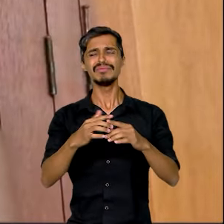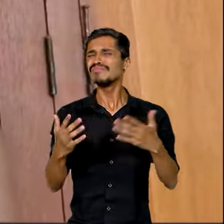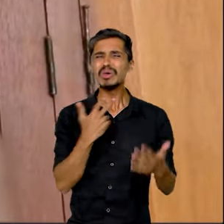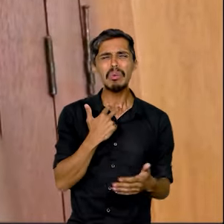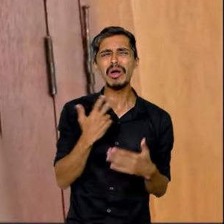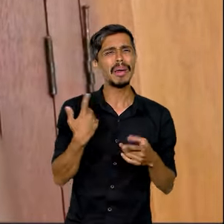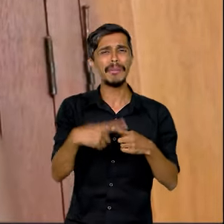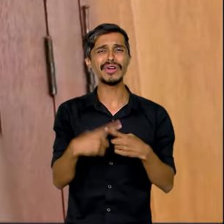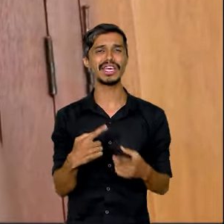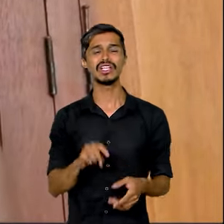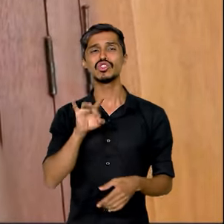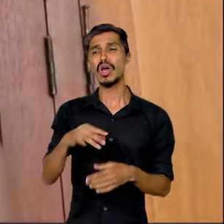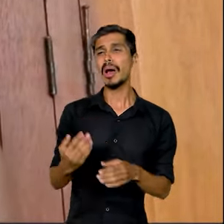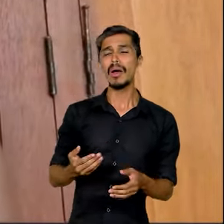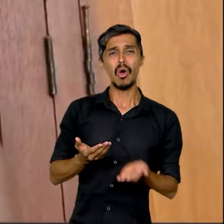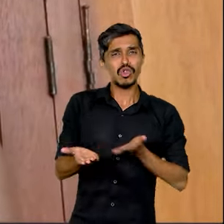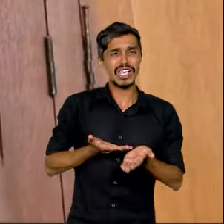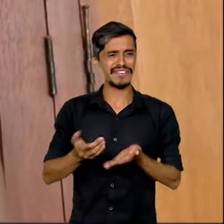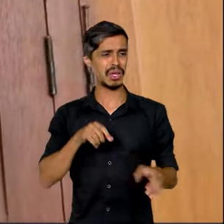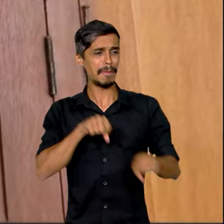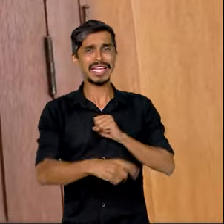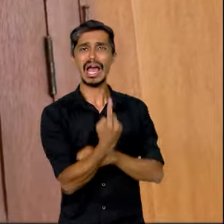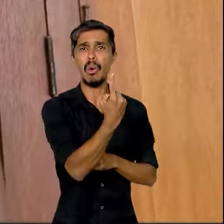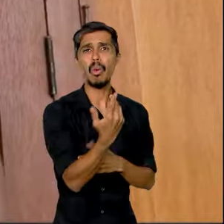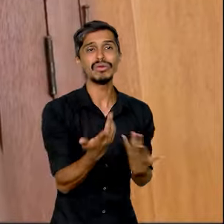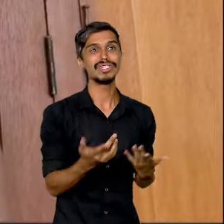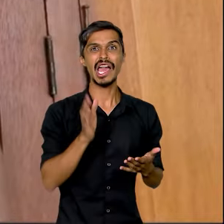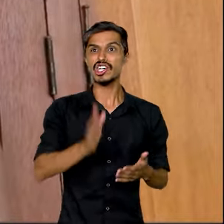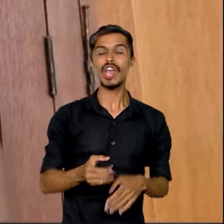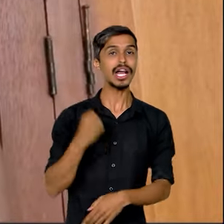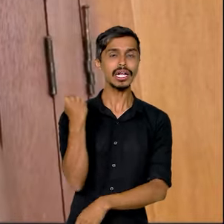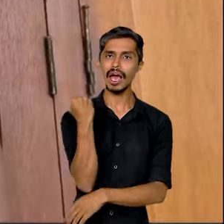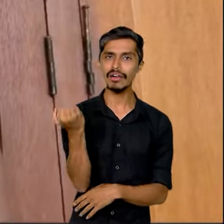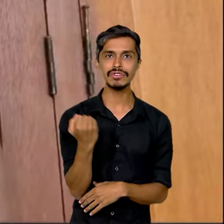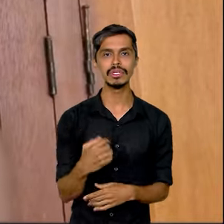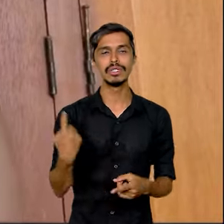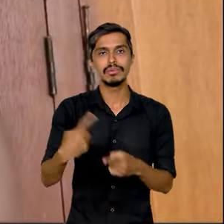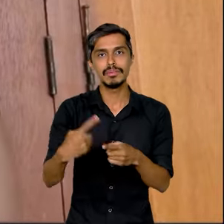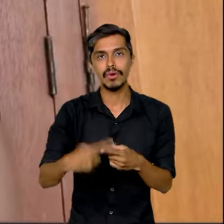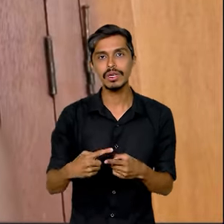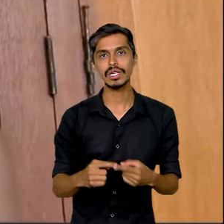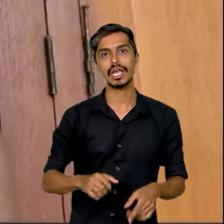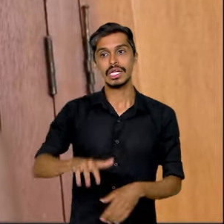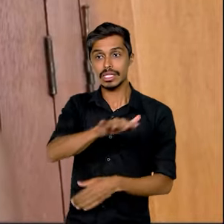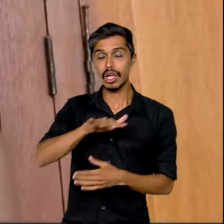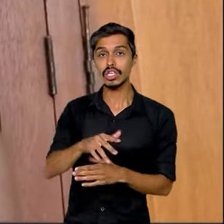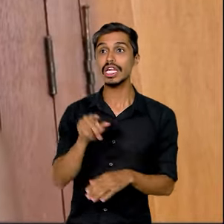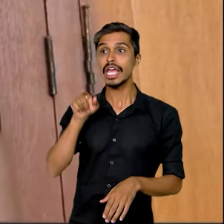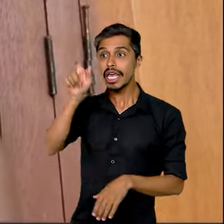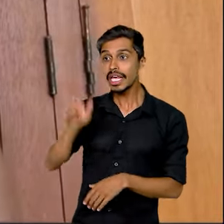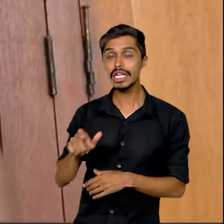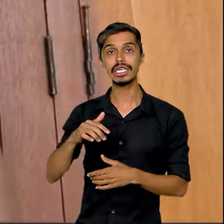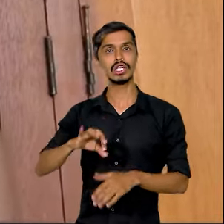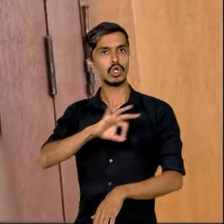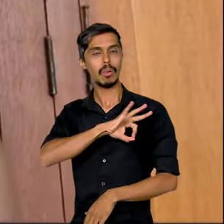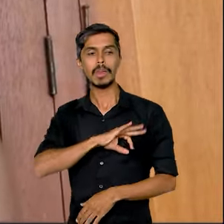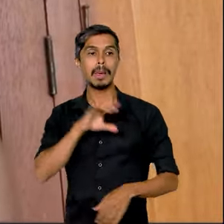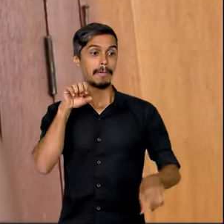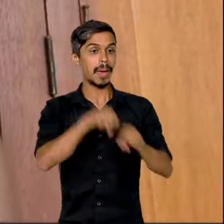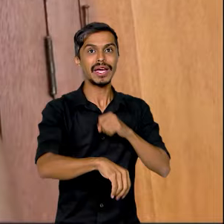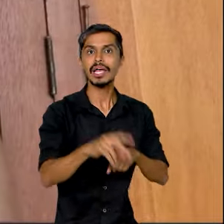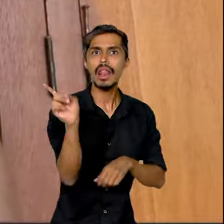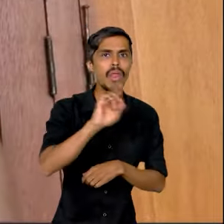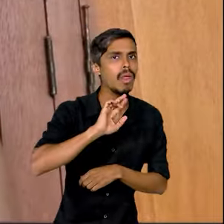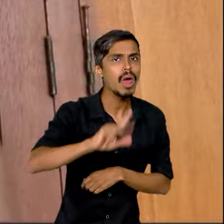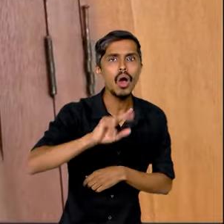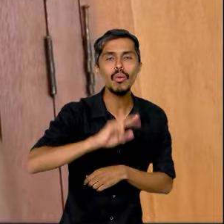público, policial, agente de segurança, não foi instituído naquele cargo para matar. Ele está lá para proteger a vida e o patrimônio